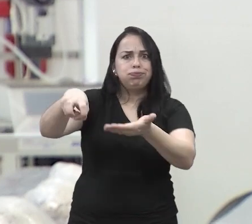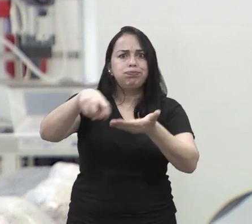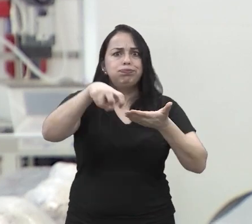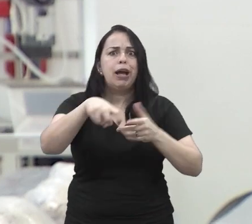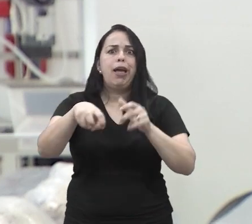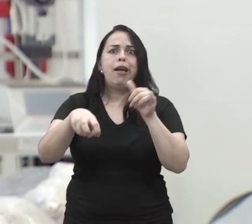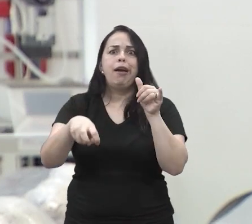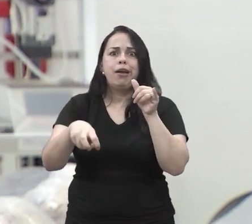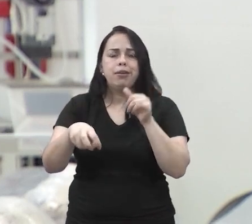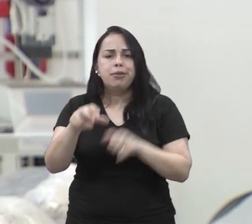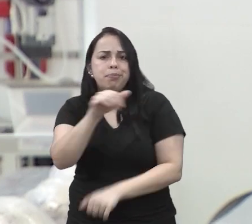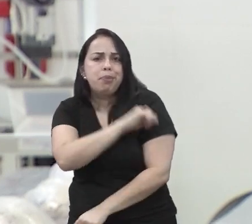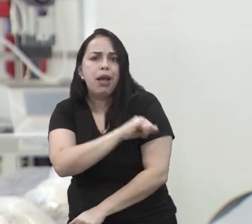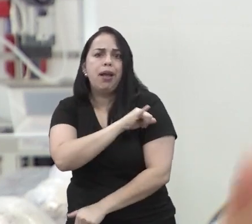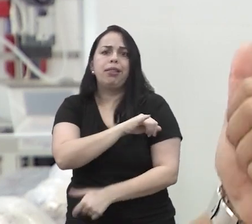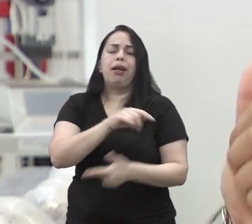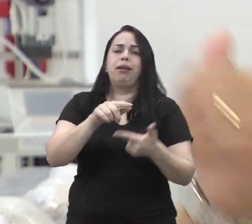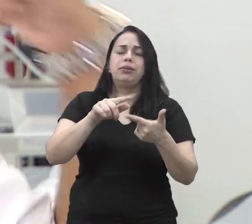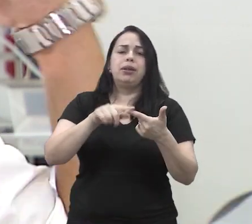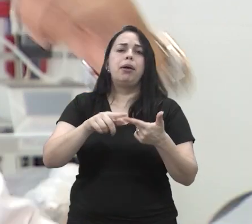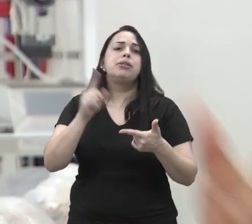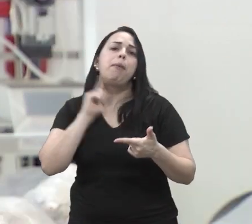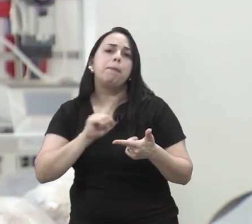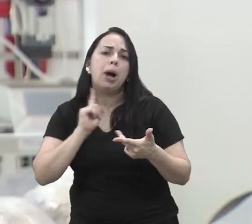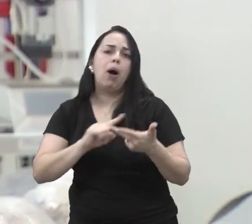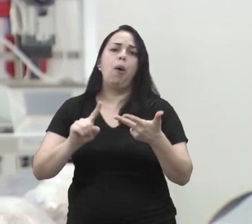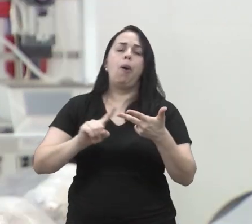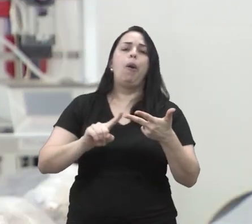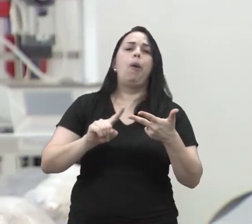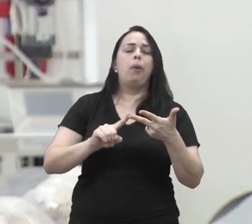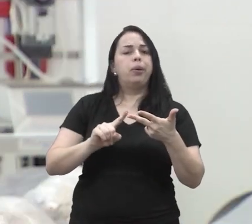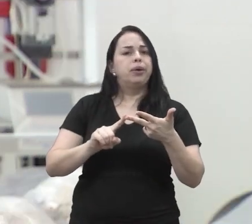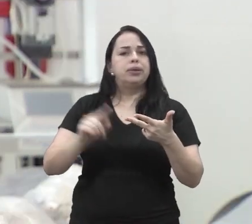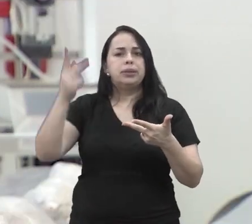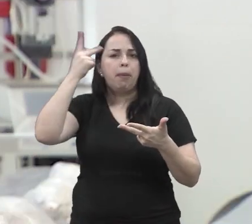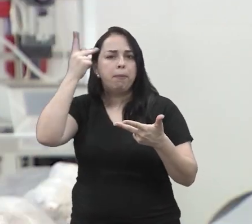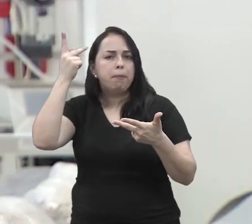de toda essa grande região, Minas, São Paulo,